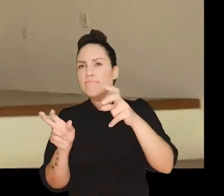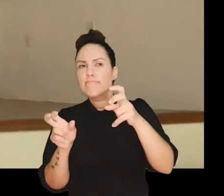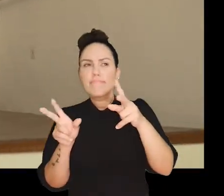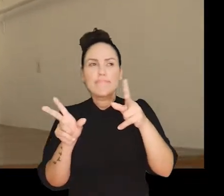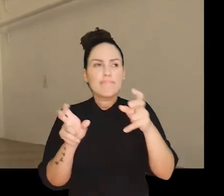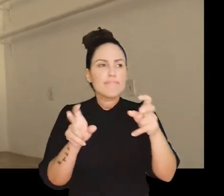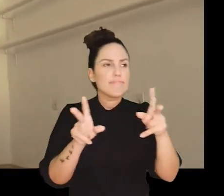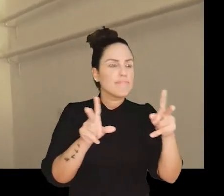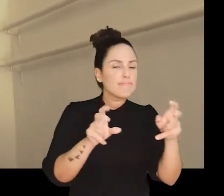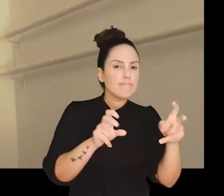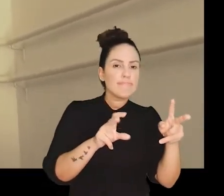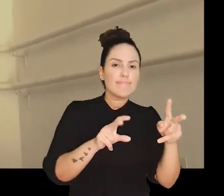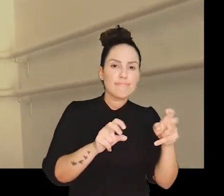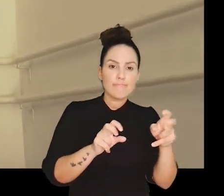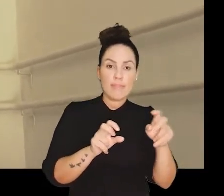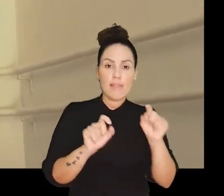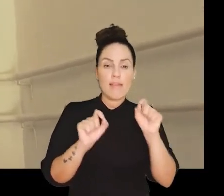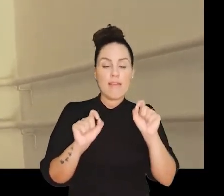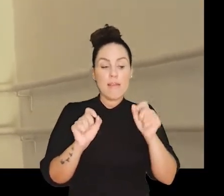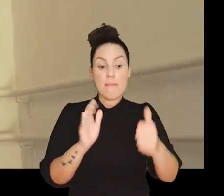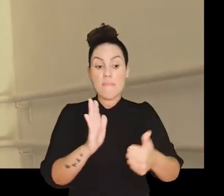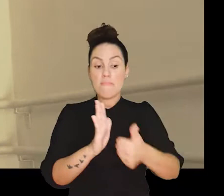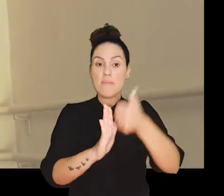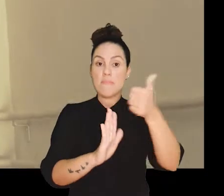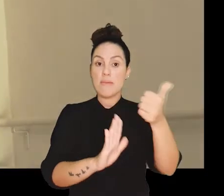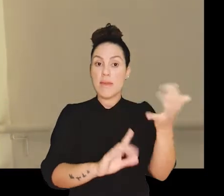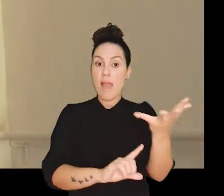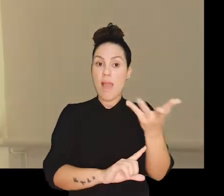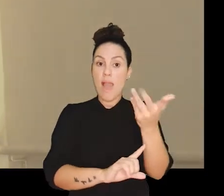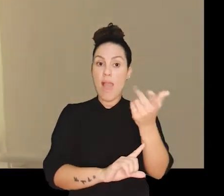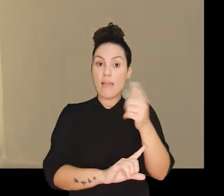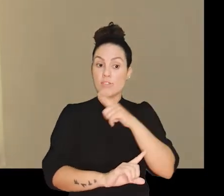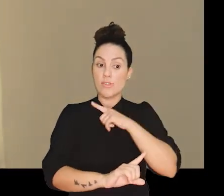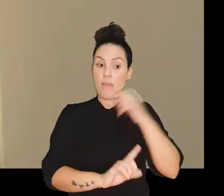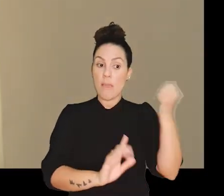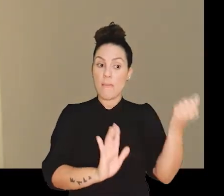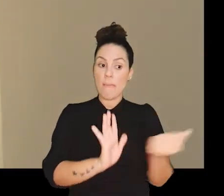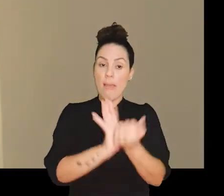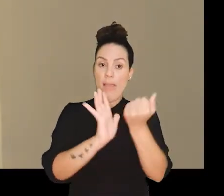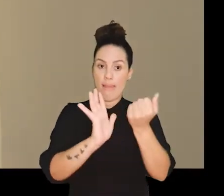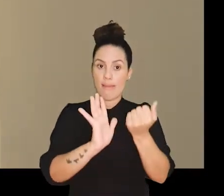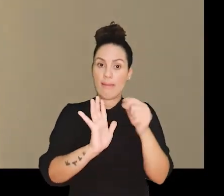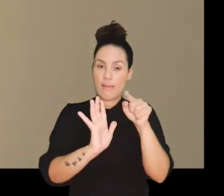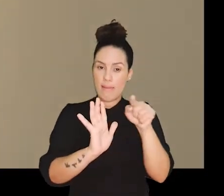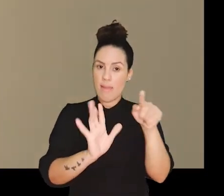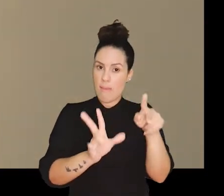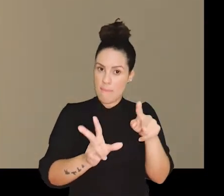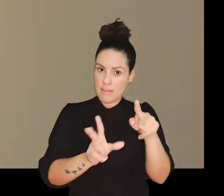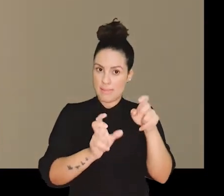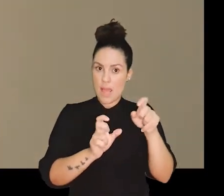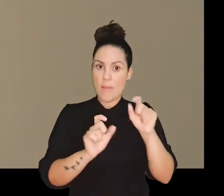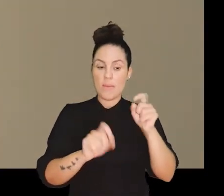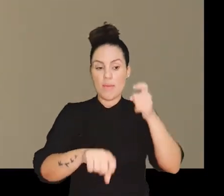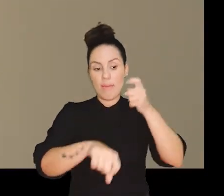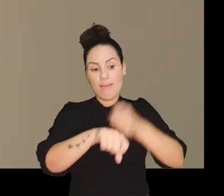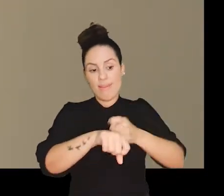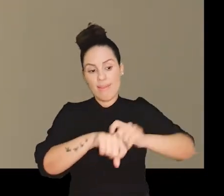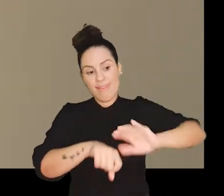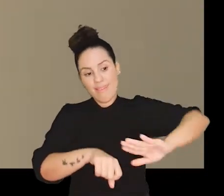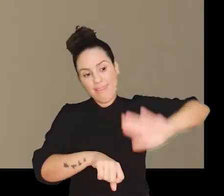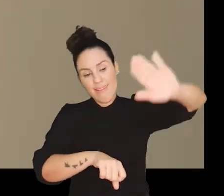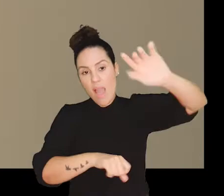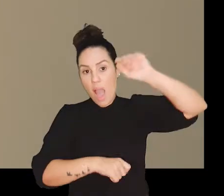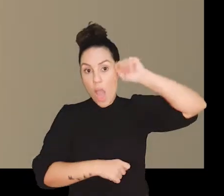expositivo, e acho muito simbólico que a primeira obra com que se depare o visitante seja essa obra do